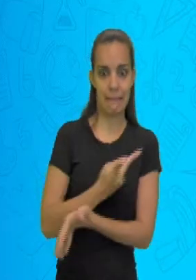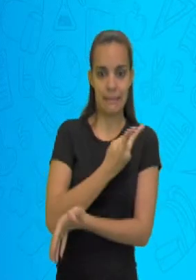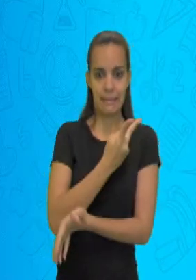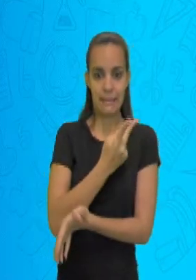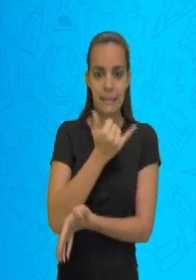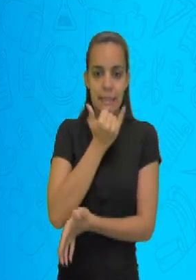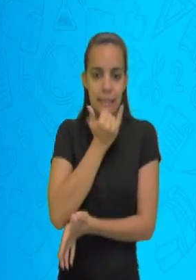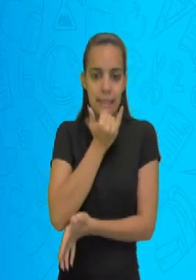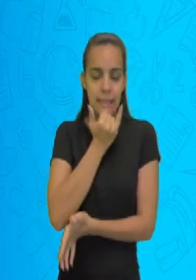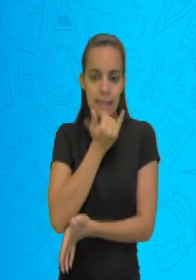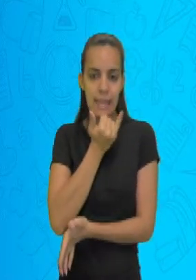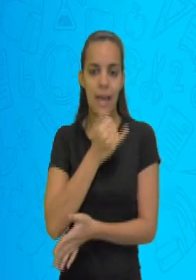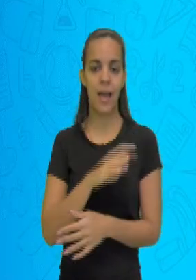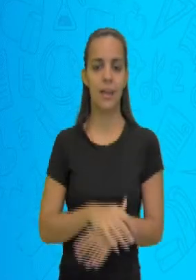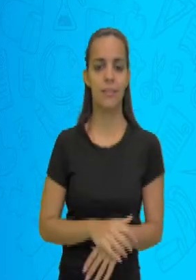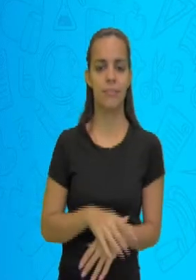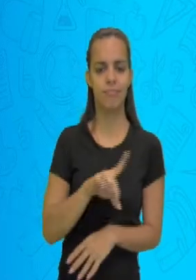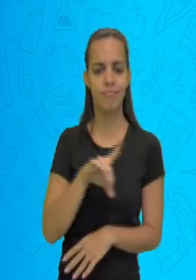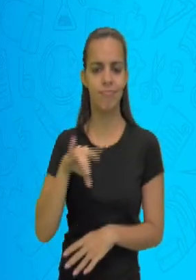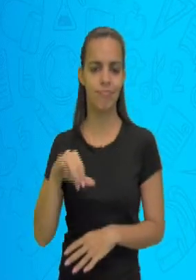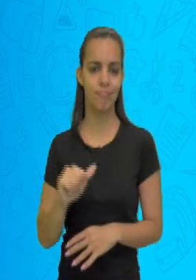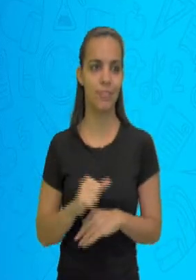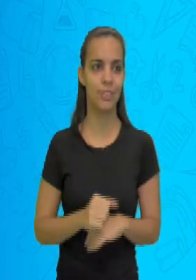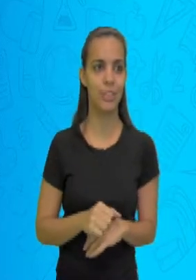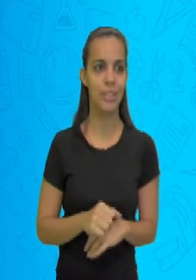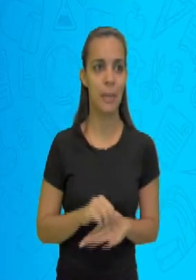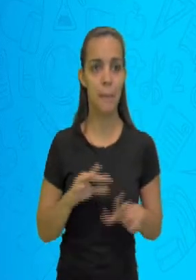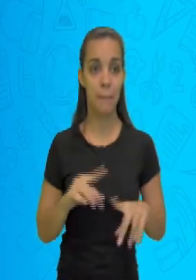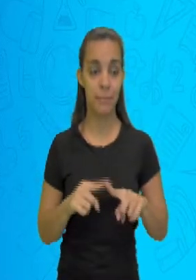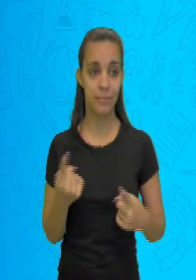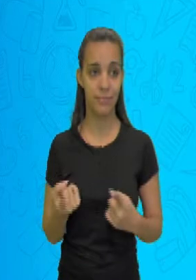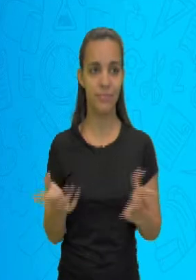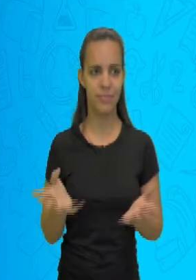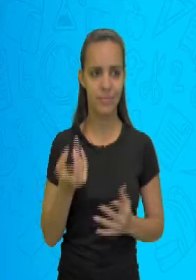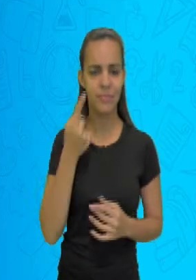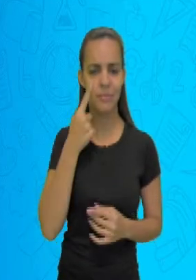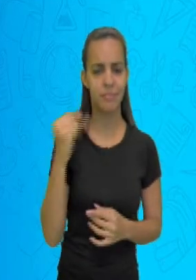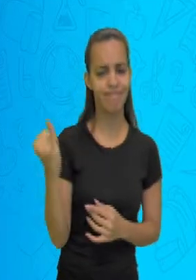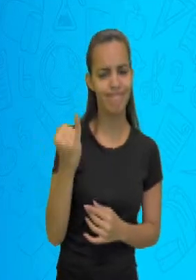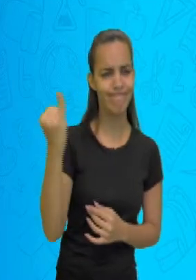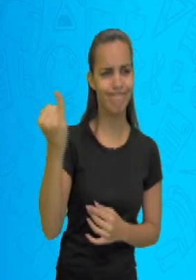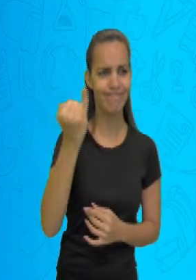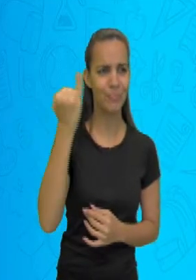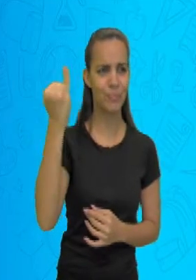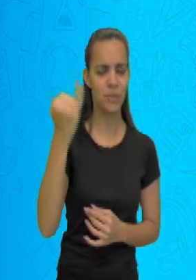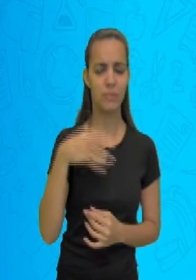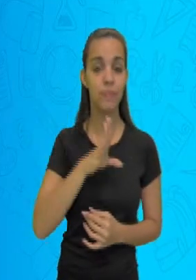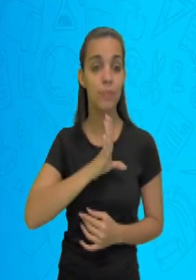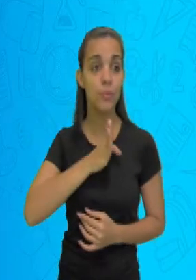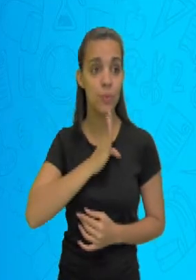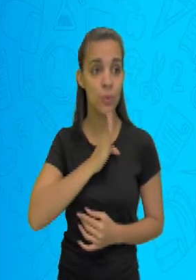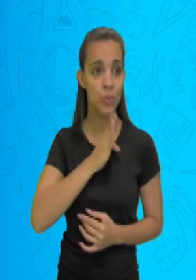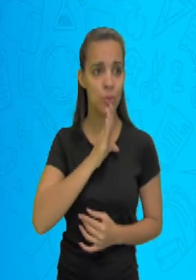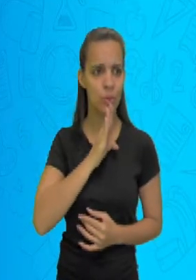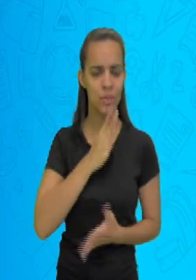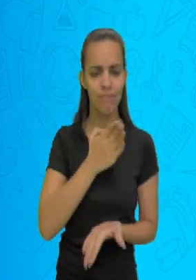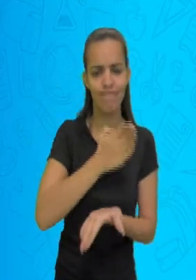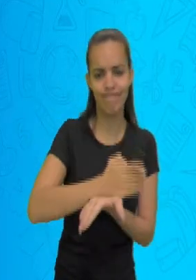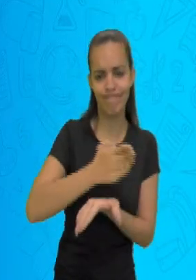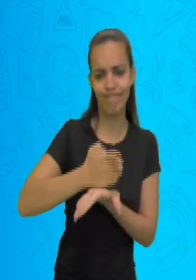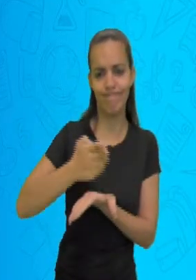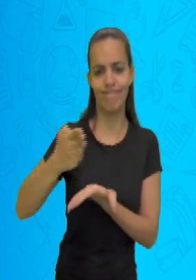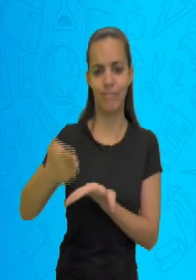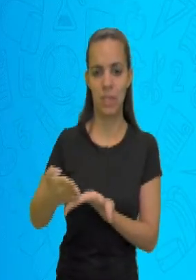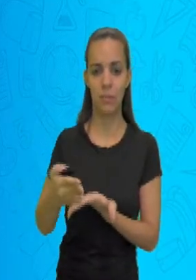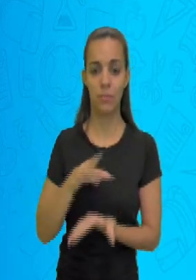gente pode não saber em qual dia da semana nós estamos? Então é importante a gente conhecer as partes do nosso